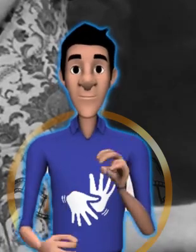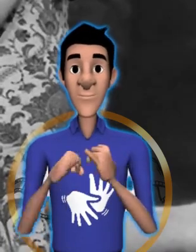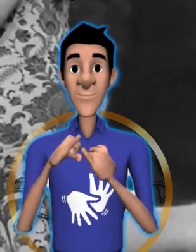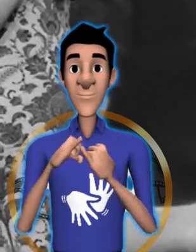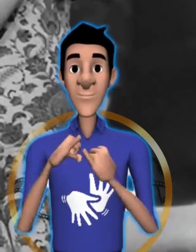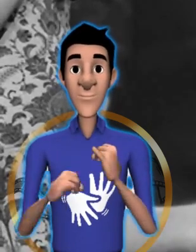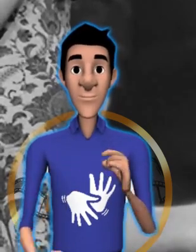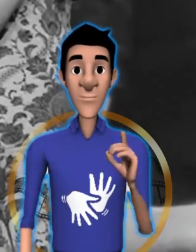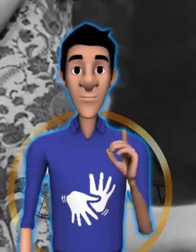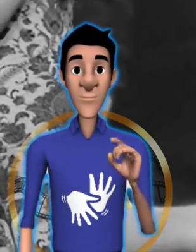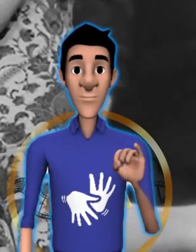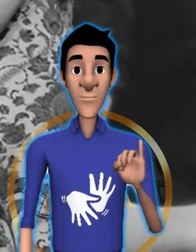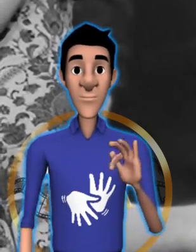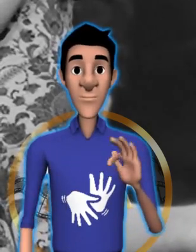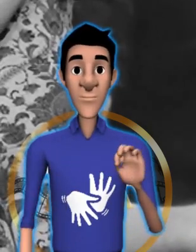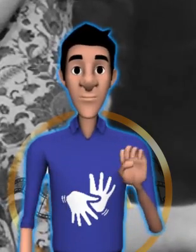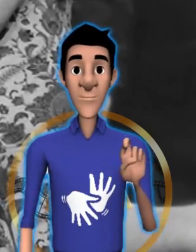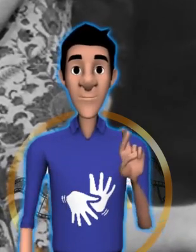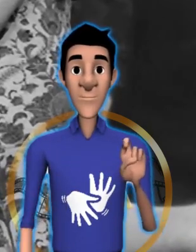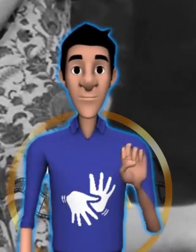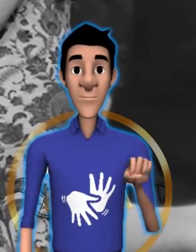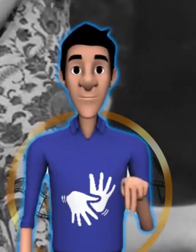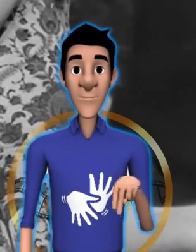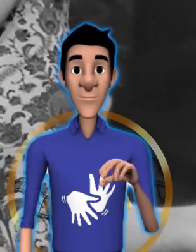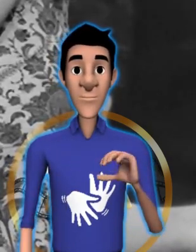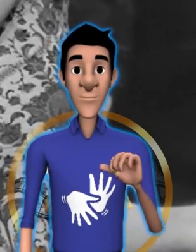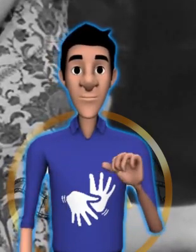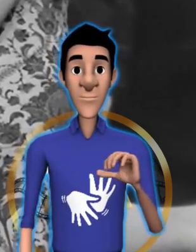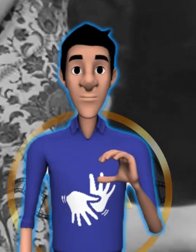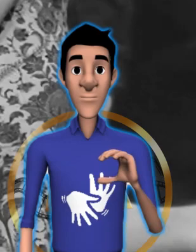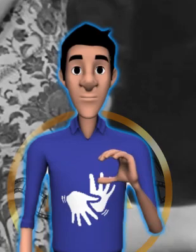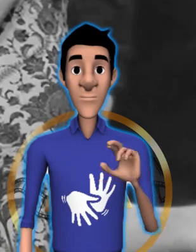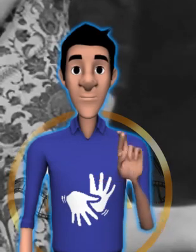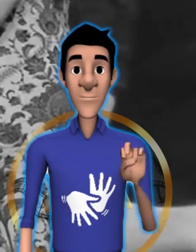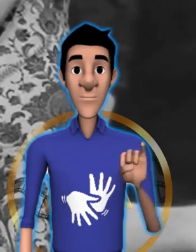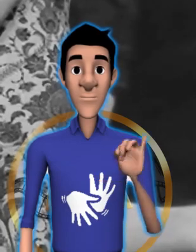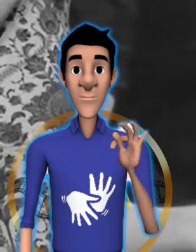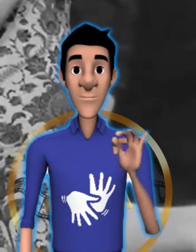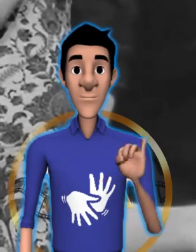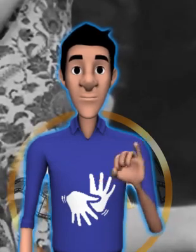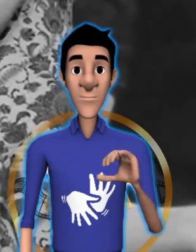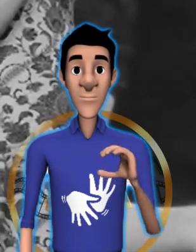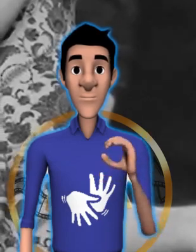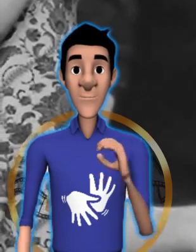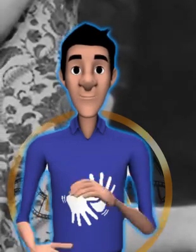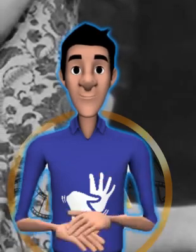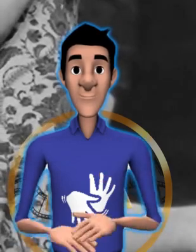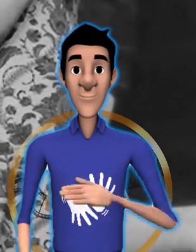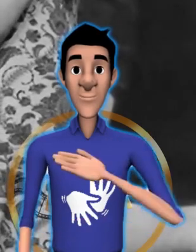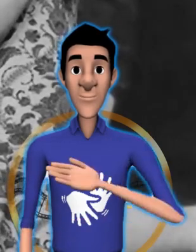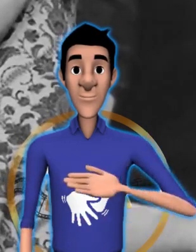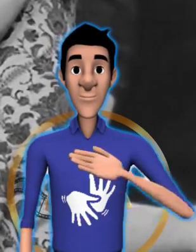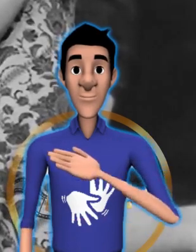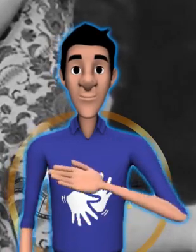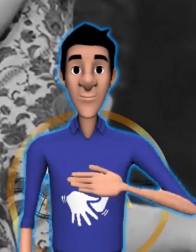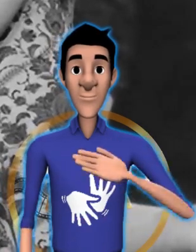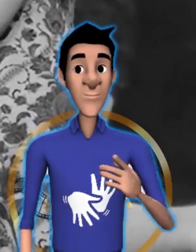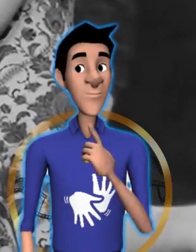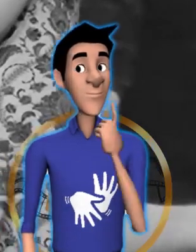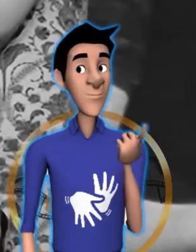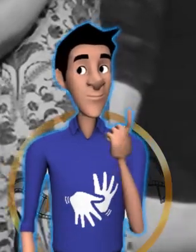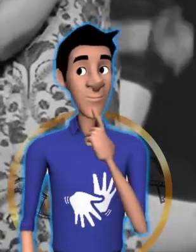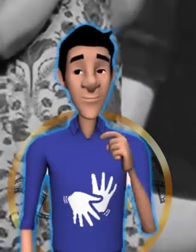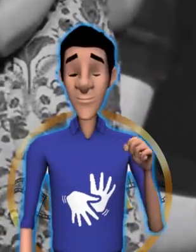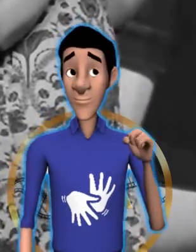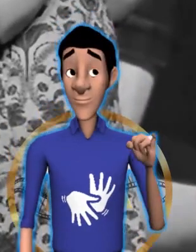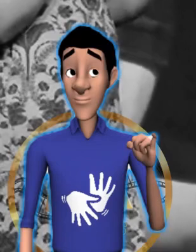Esse é o problema. Você só ouve e não faz. Tá aqui, ó. O livro tá aqui. Como é que ela chamava? Luísa, Luísa. Não tem como a Luísa estar tá